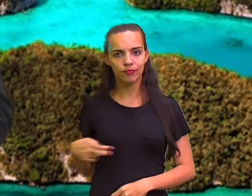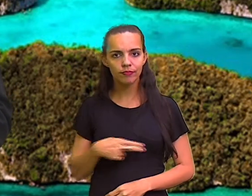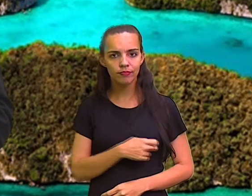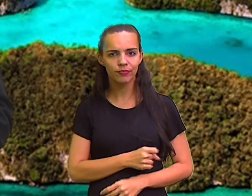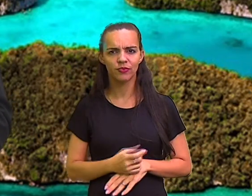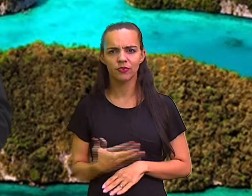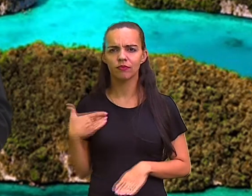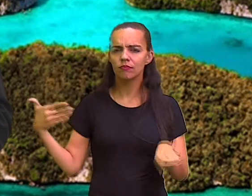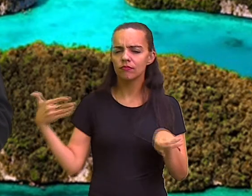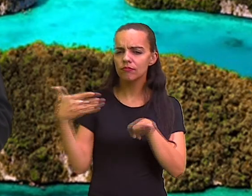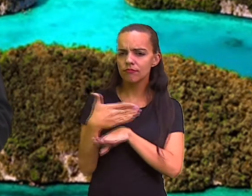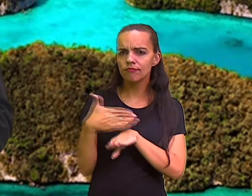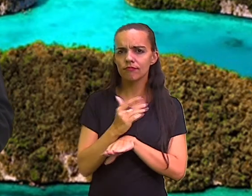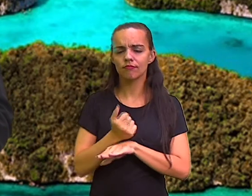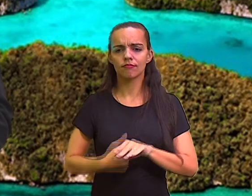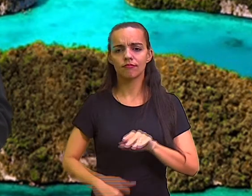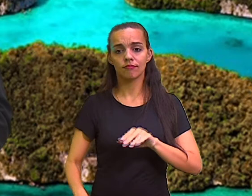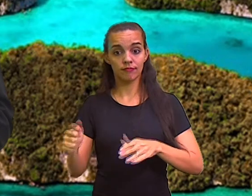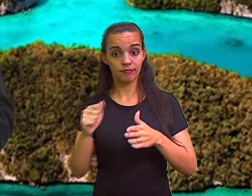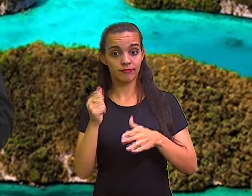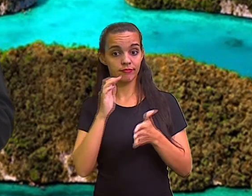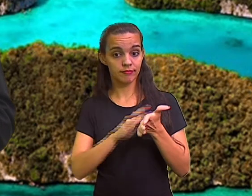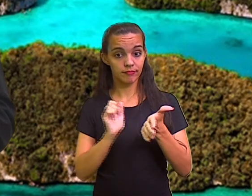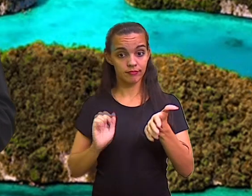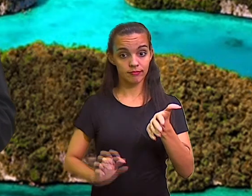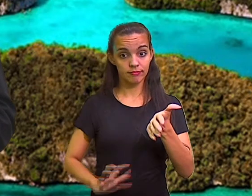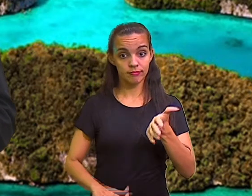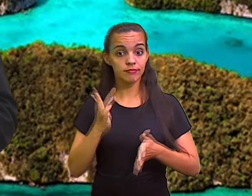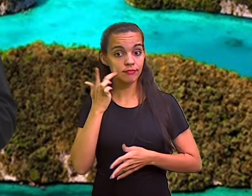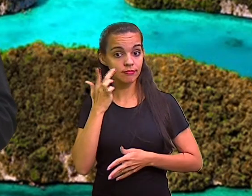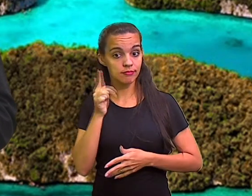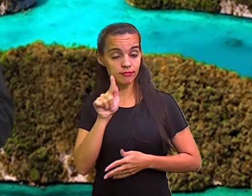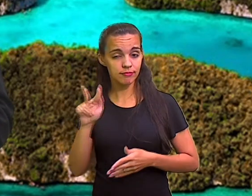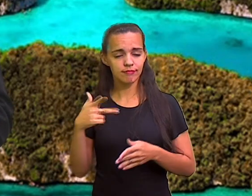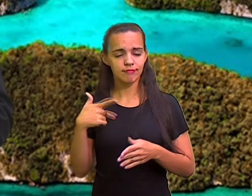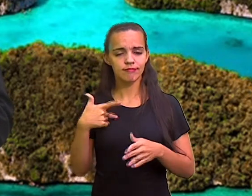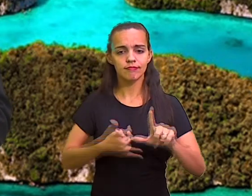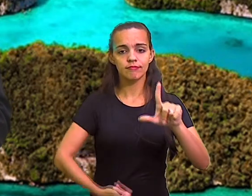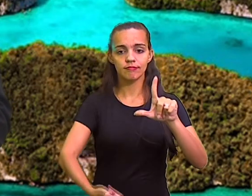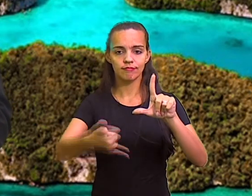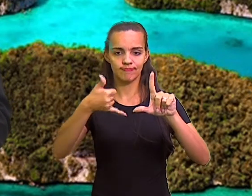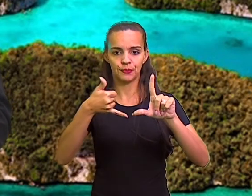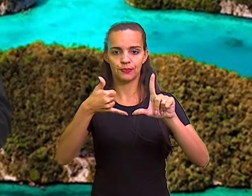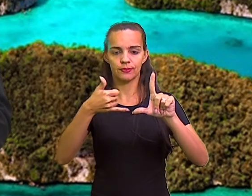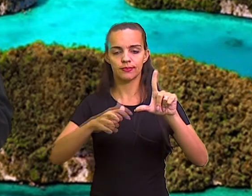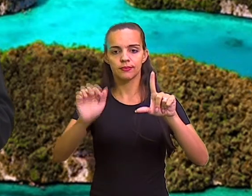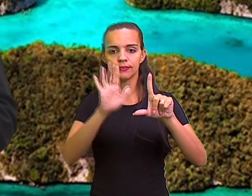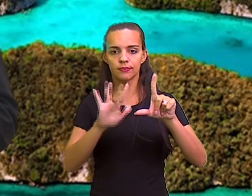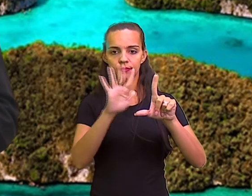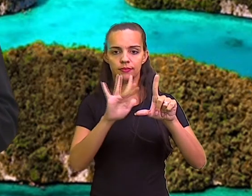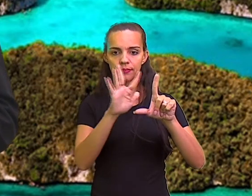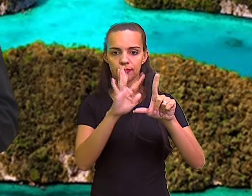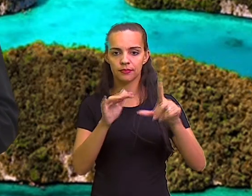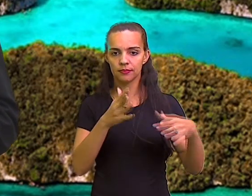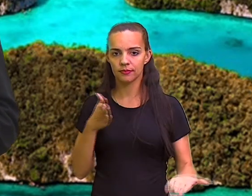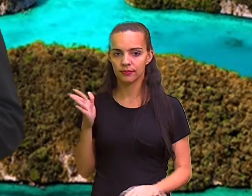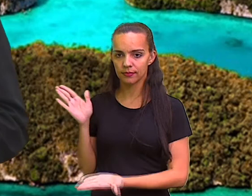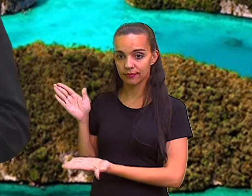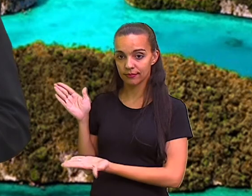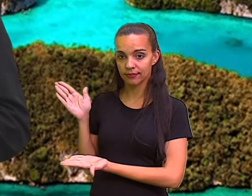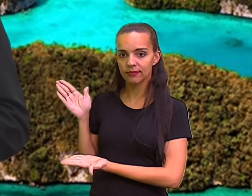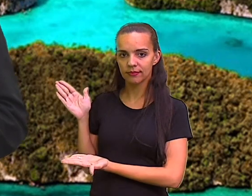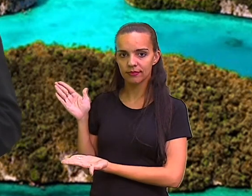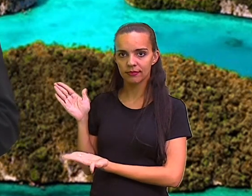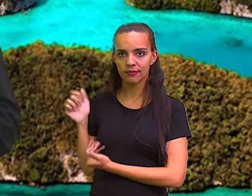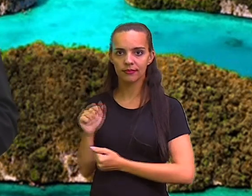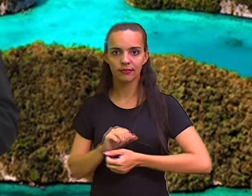para acessar as nossas atividades na plataforma SMED GV, aponte a câmera do seu celular na imagem que aparece aqui